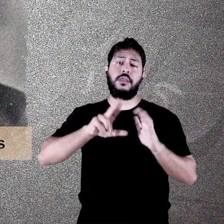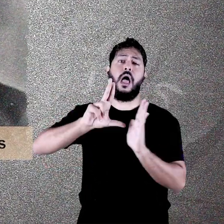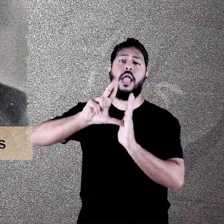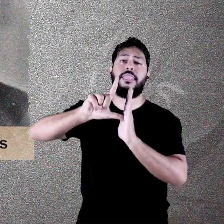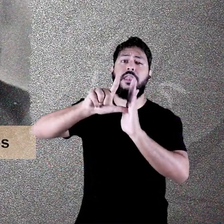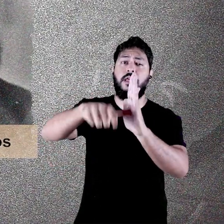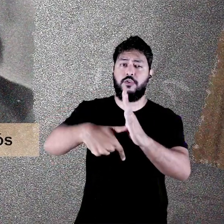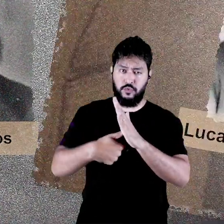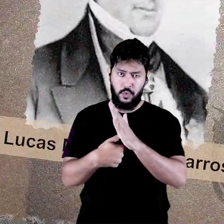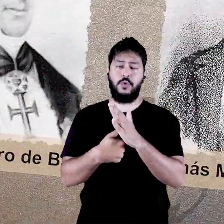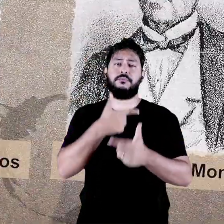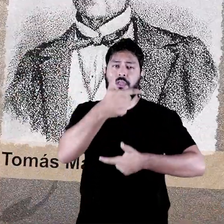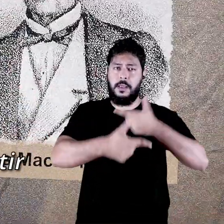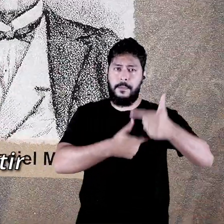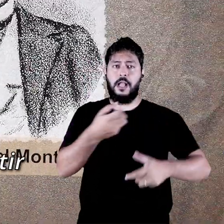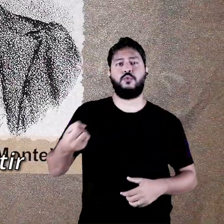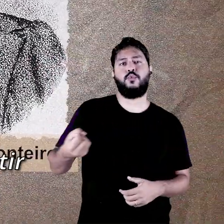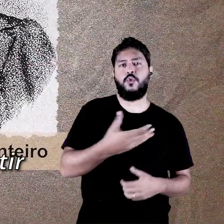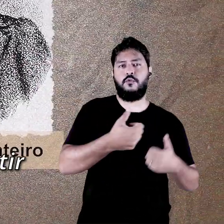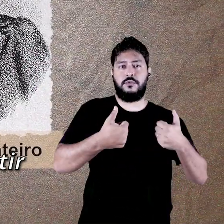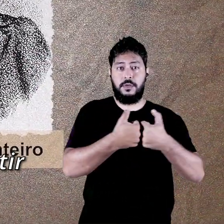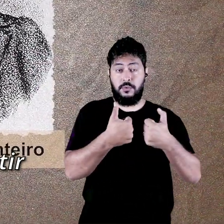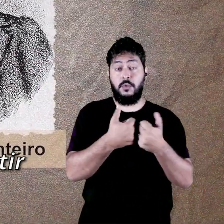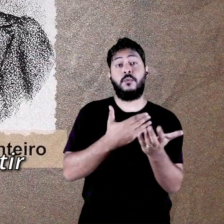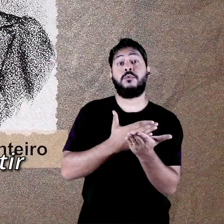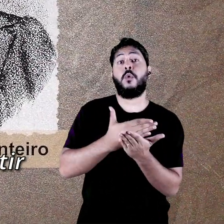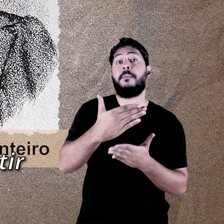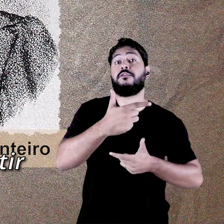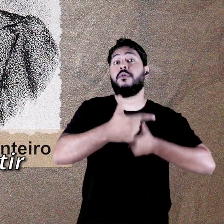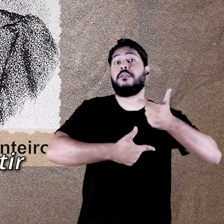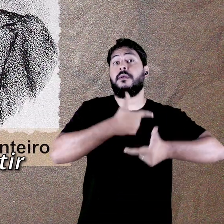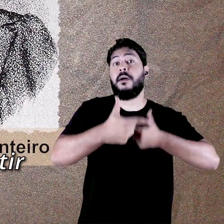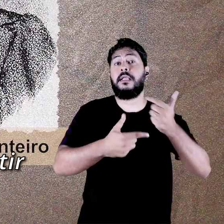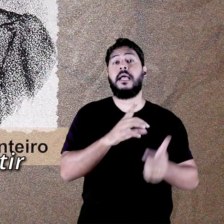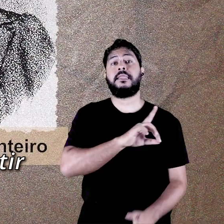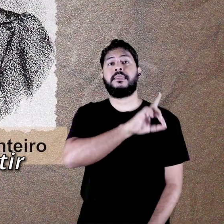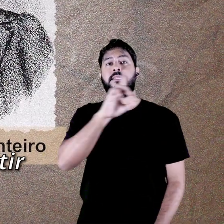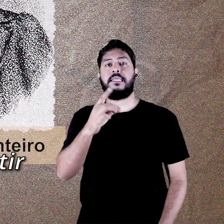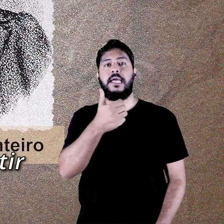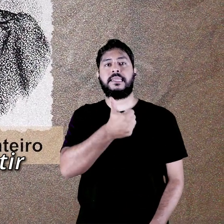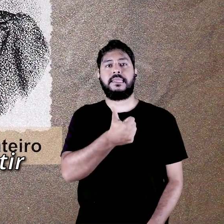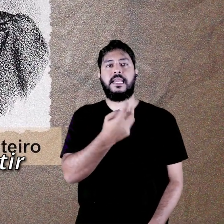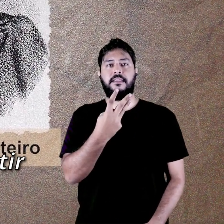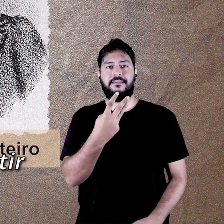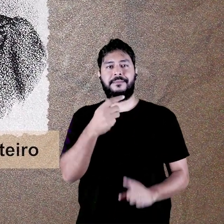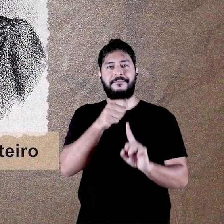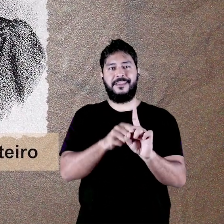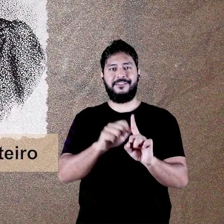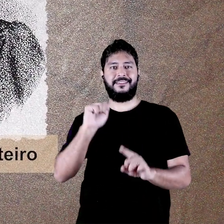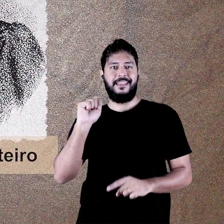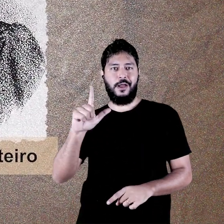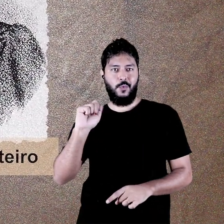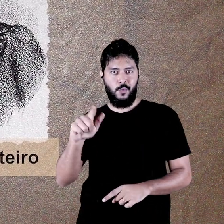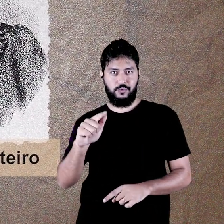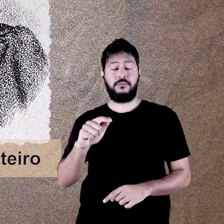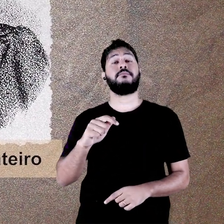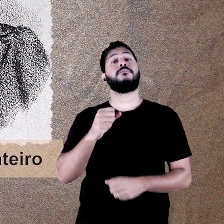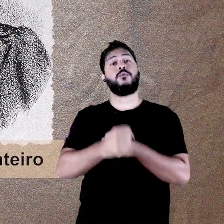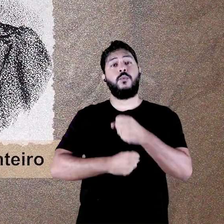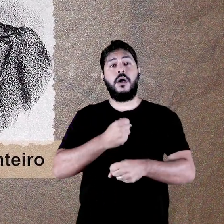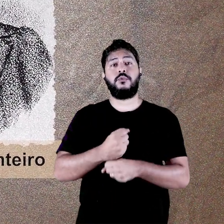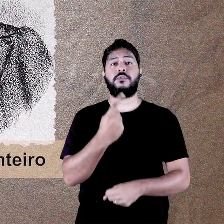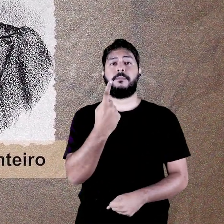início dos trabalhos do novo tribunal, que começou a funcionar a partir de 13 de agosto de 1822. Gravuras e desenhos dos